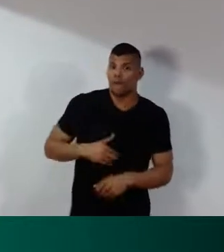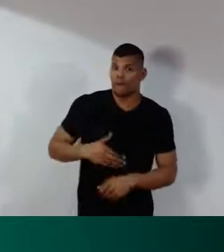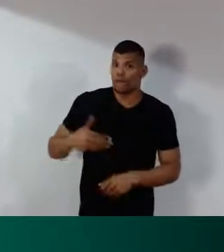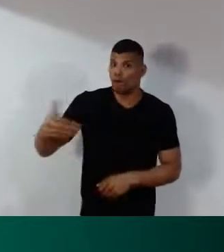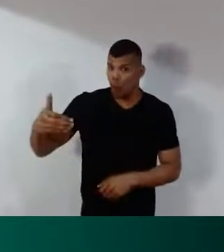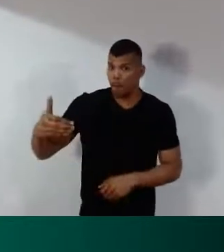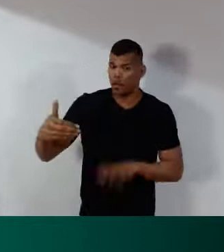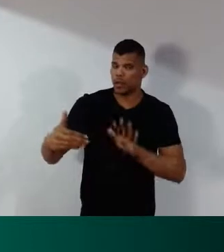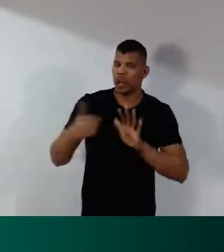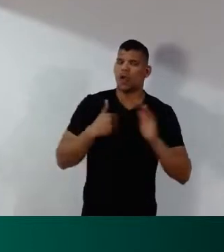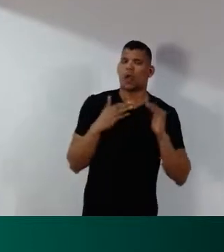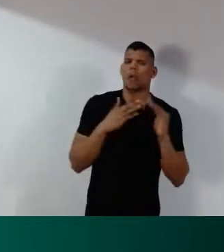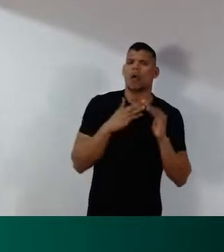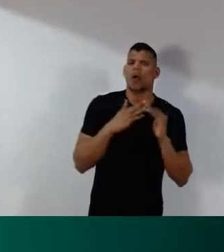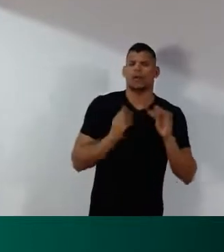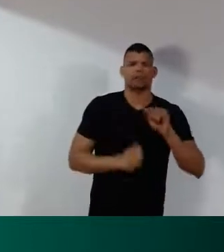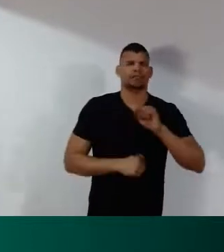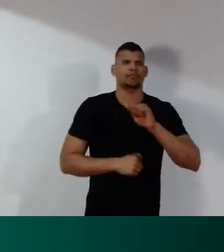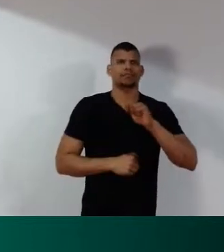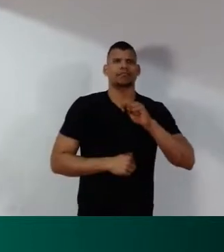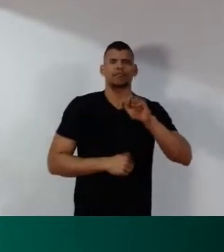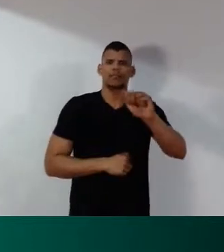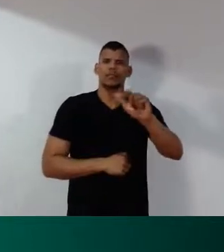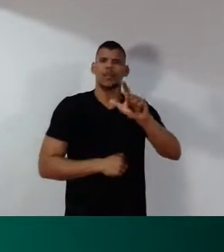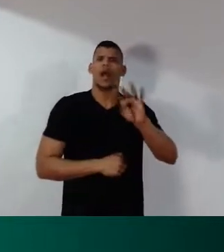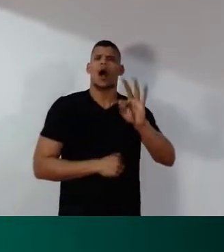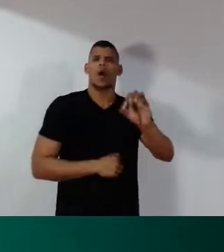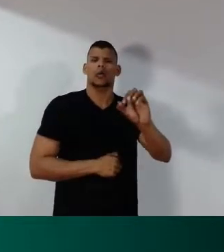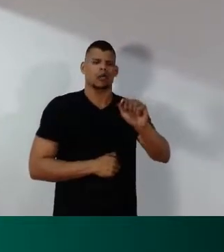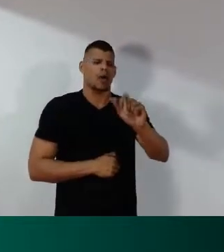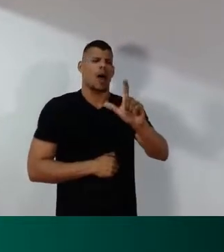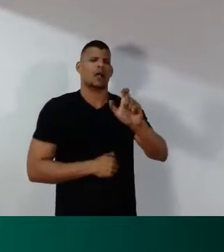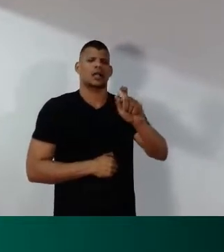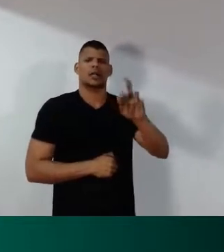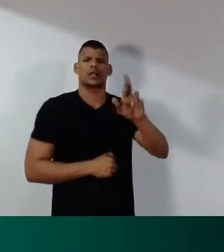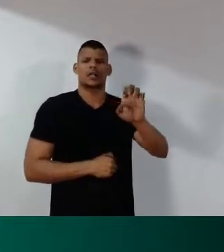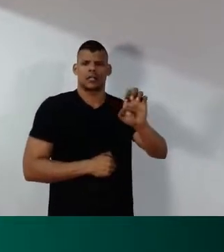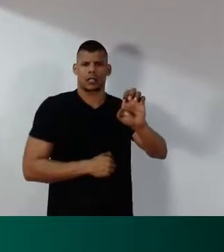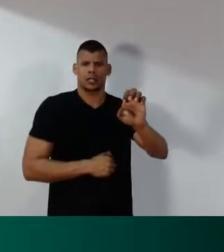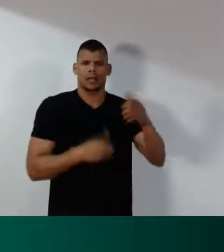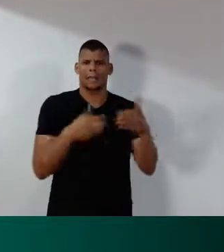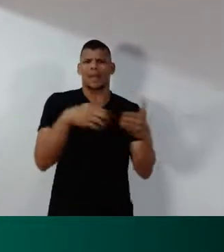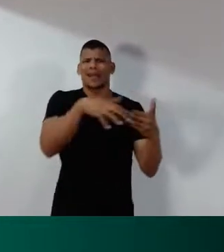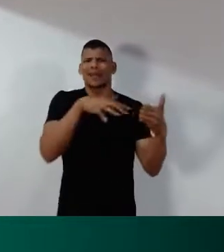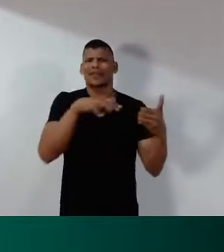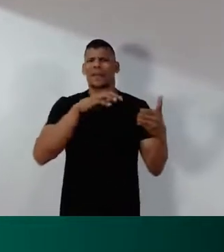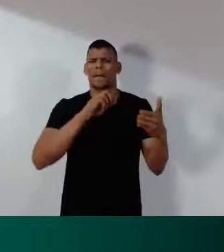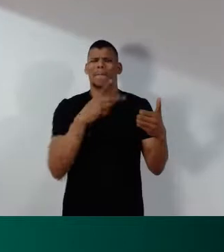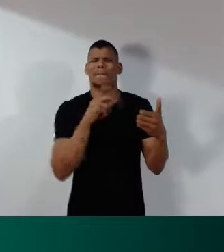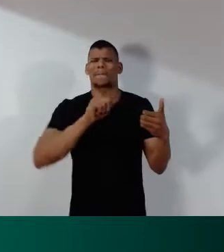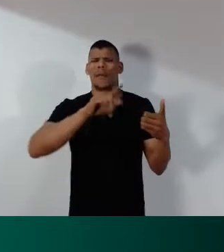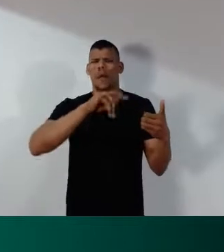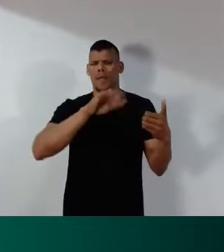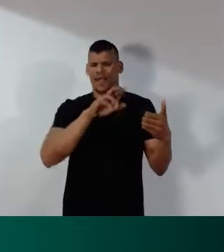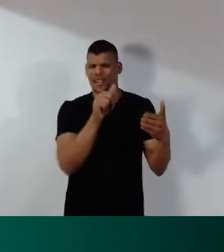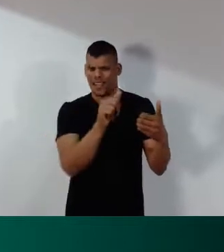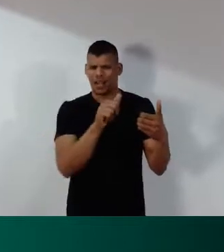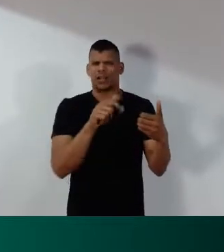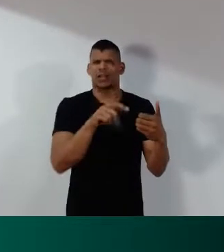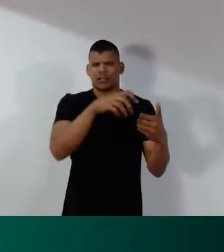durante um período quando eu morava no Alto Alegre na região da Alto Alegre próxima depois Palmeiras aquela região